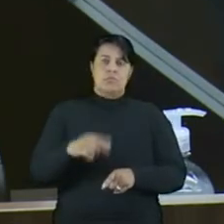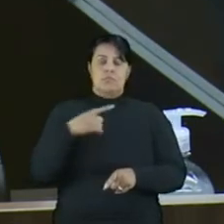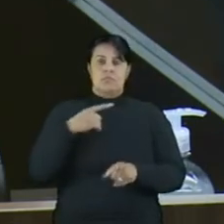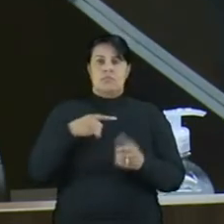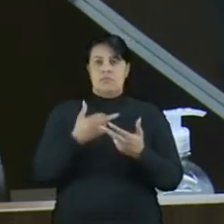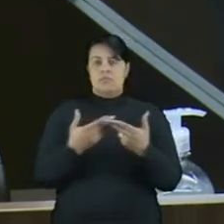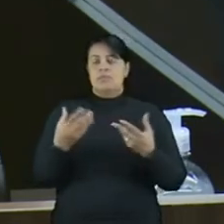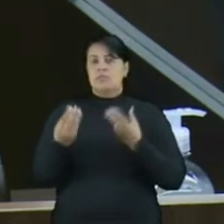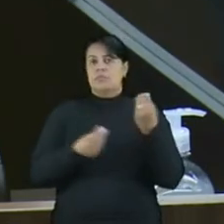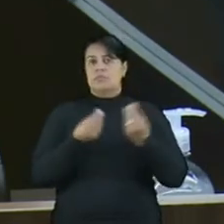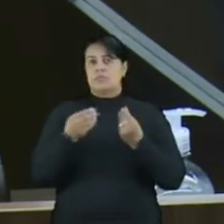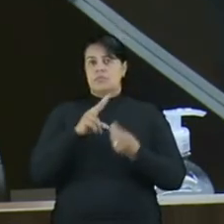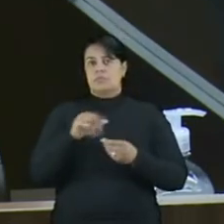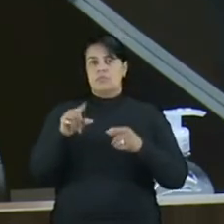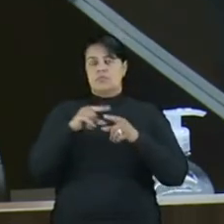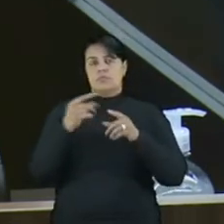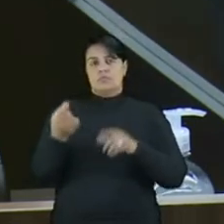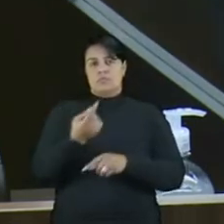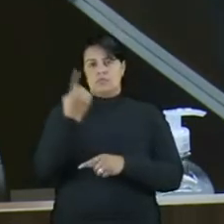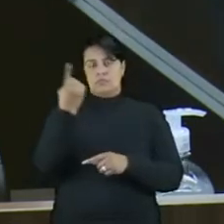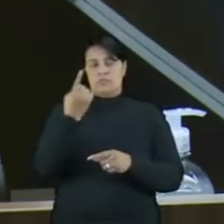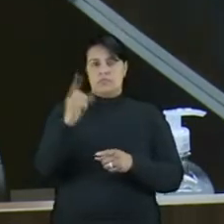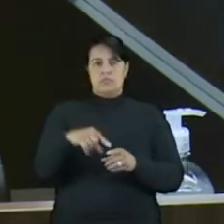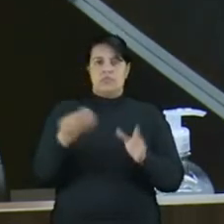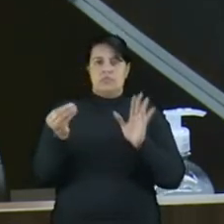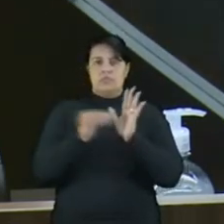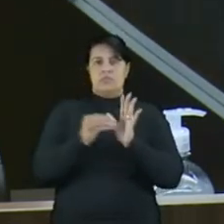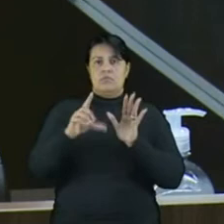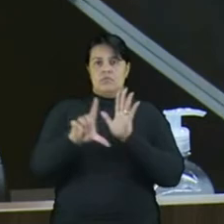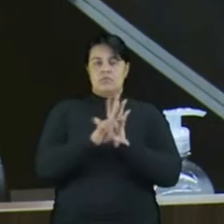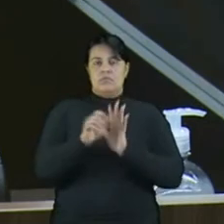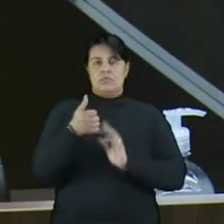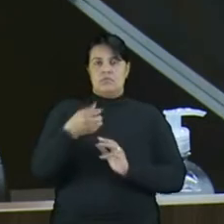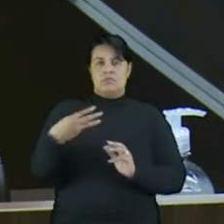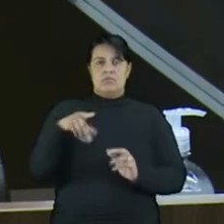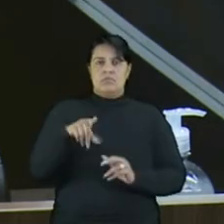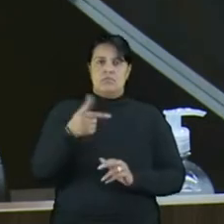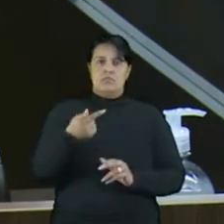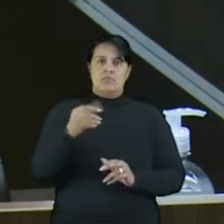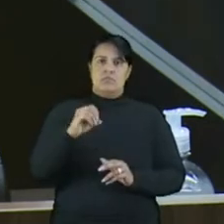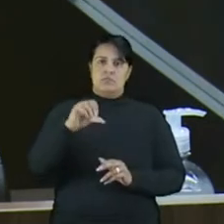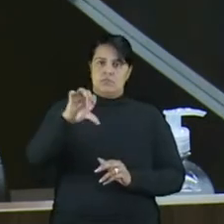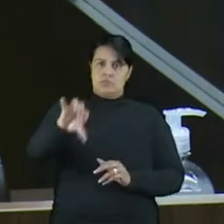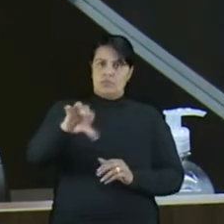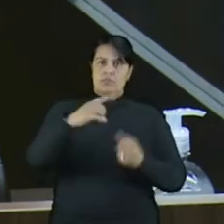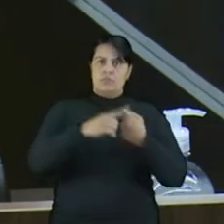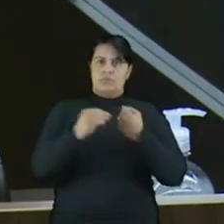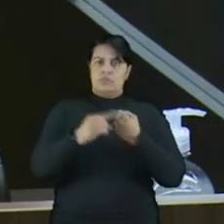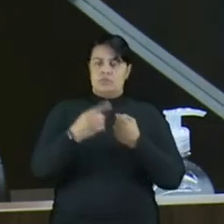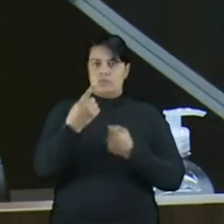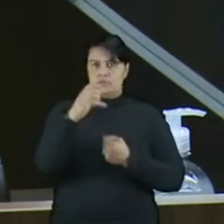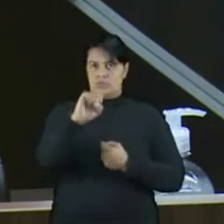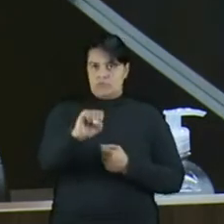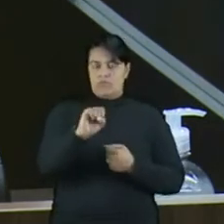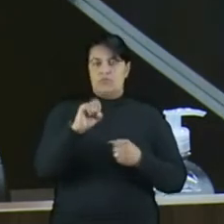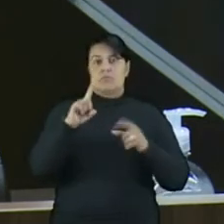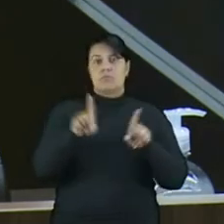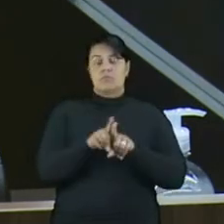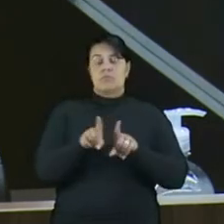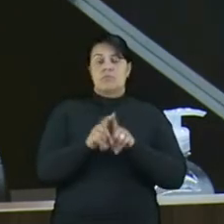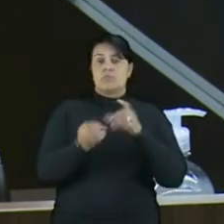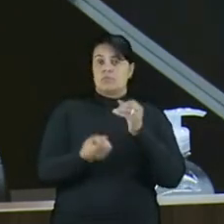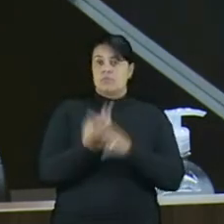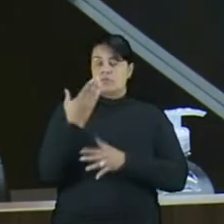atendimento do direito dos titulares elencados no artigo 18 da Lei 13.709. E a implementação de procedimentos de controles